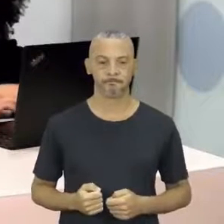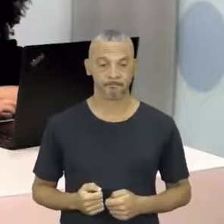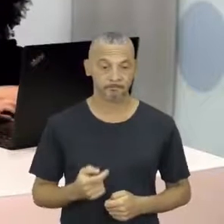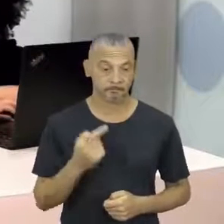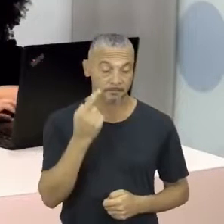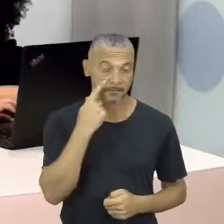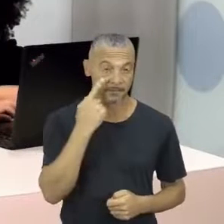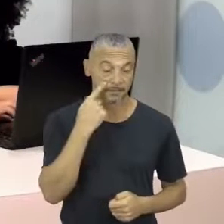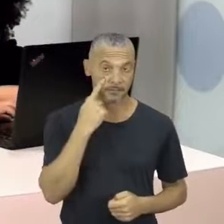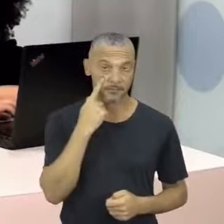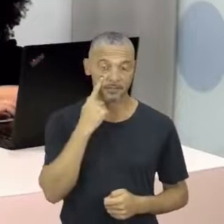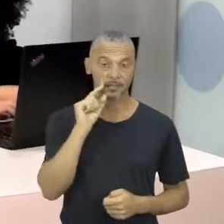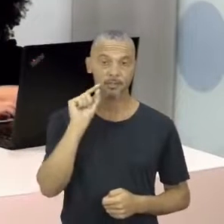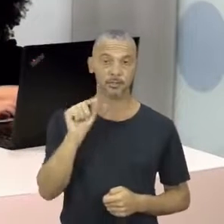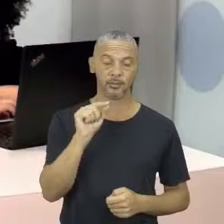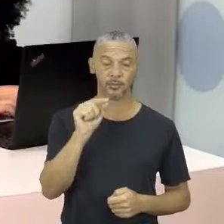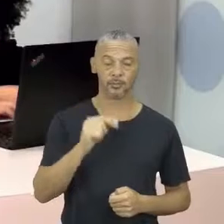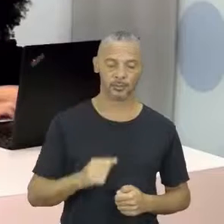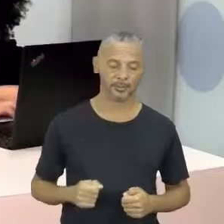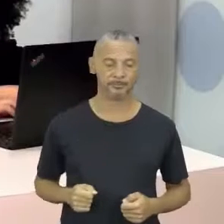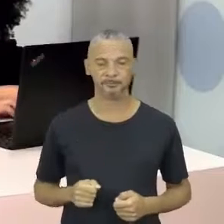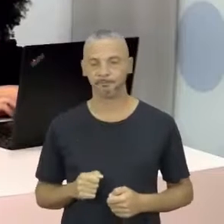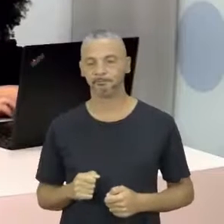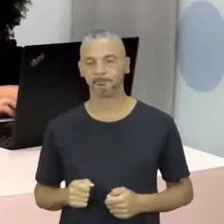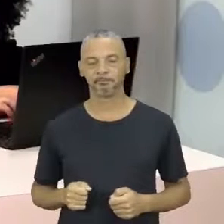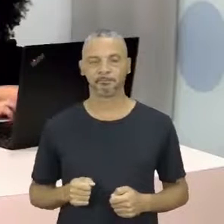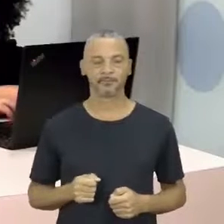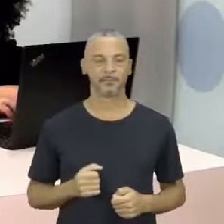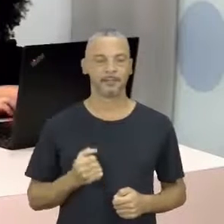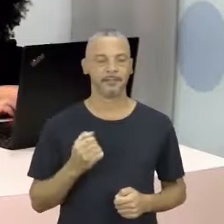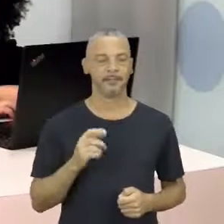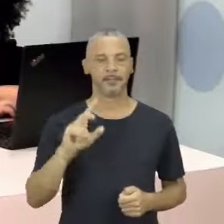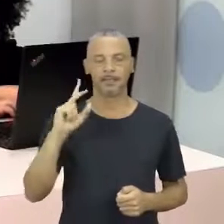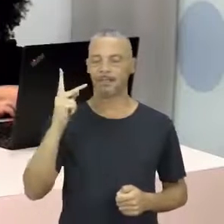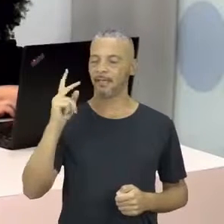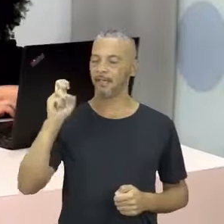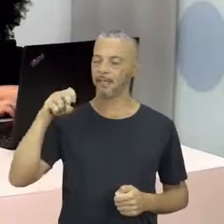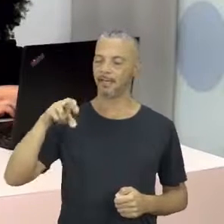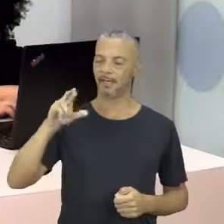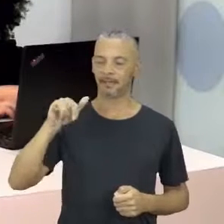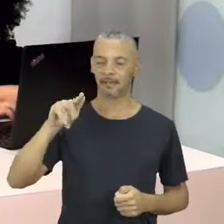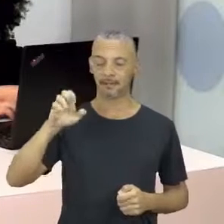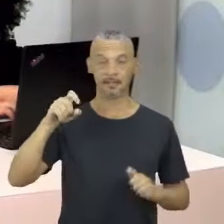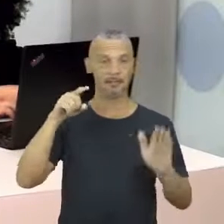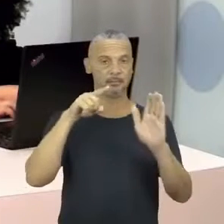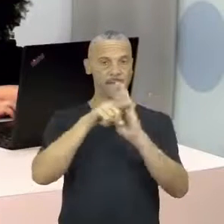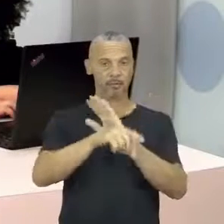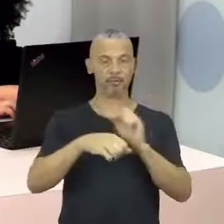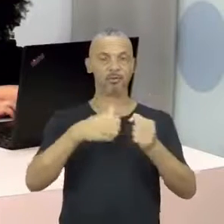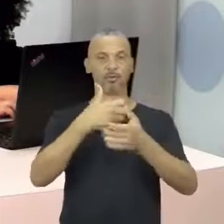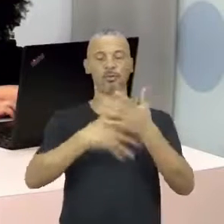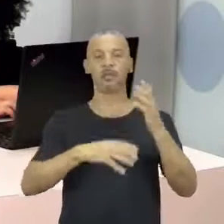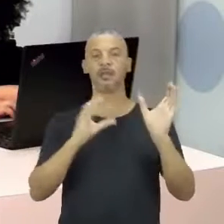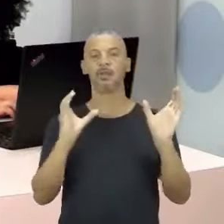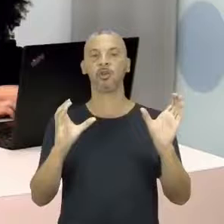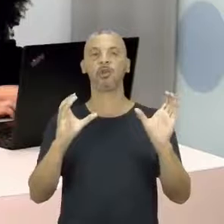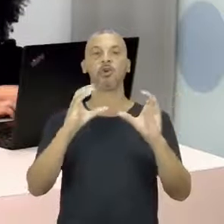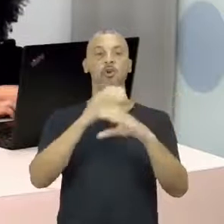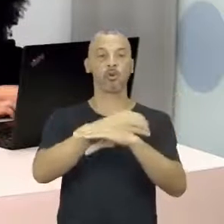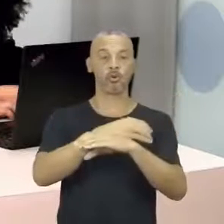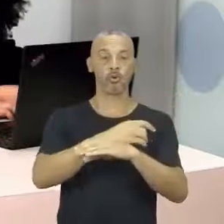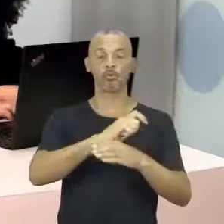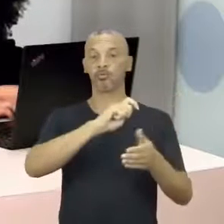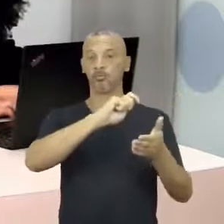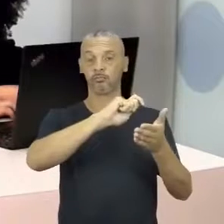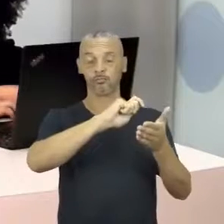vou colocar aqui, o Henrique, ele colocou, e é bem pertinente, ele colocou aqui até em letras maiúsculas. Concurso é para efetivação